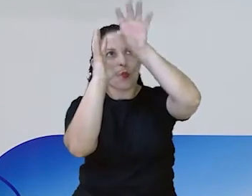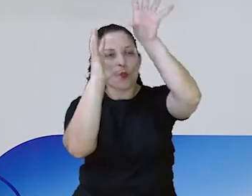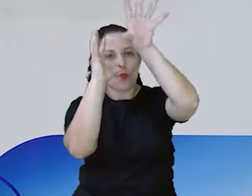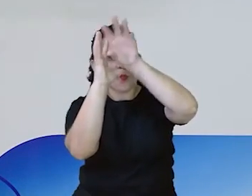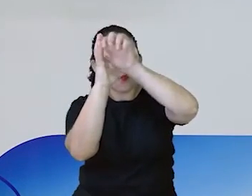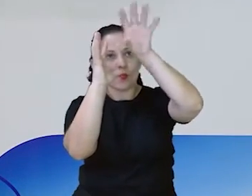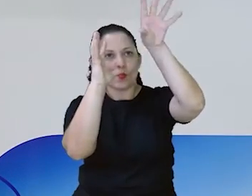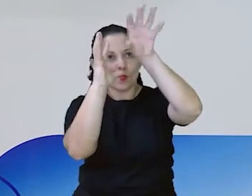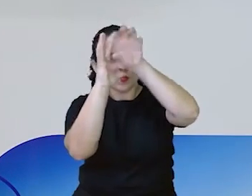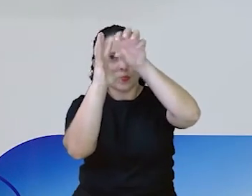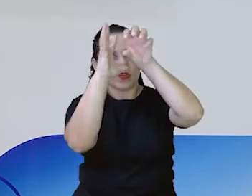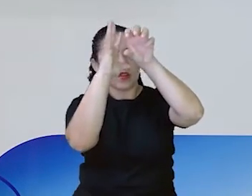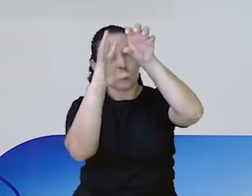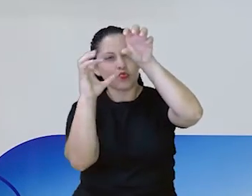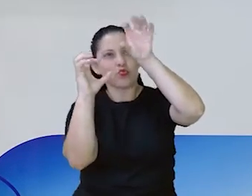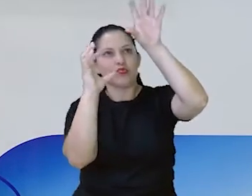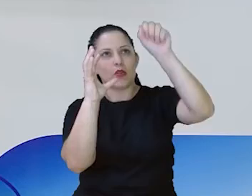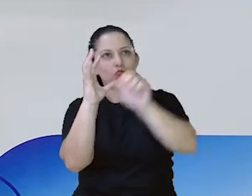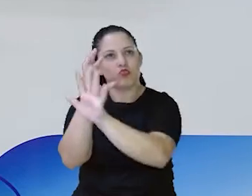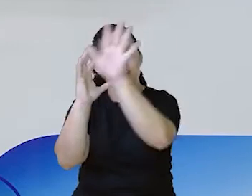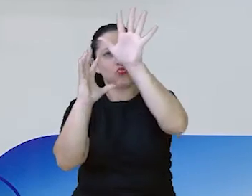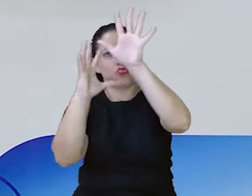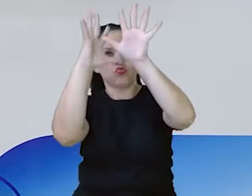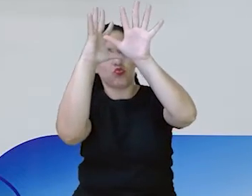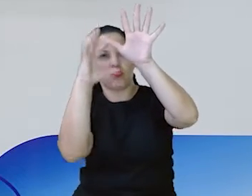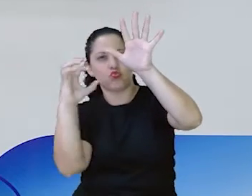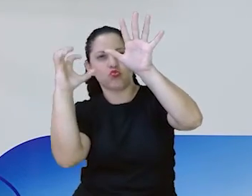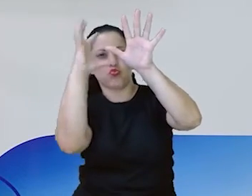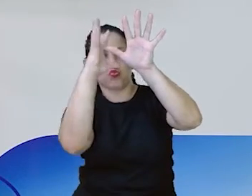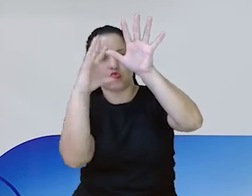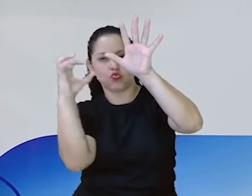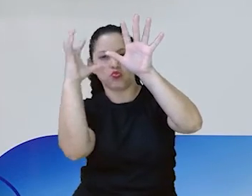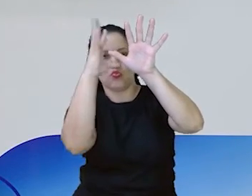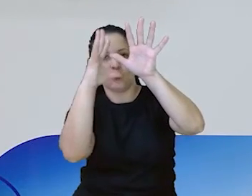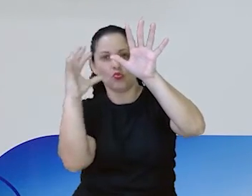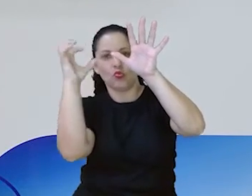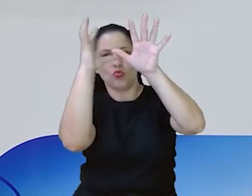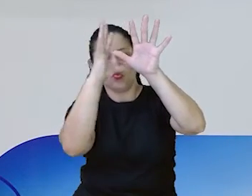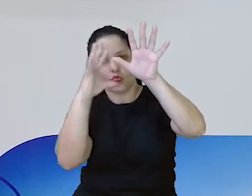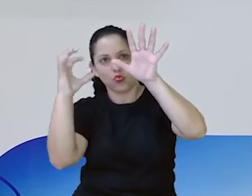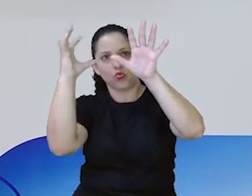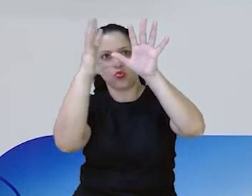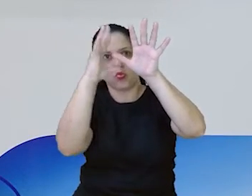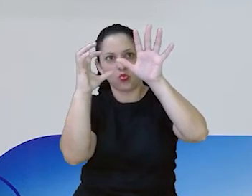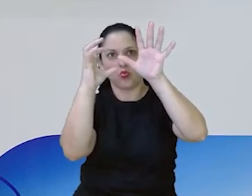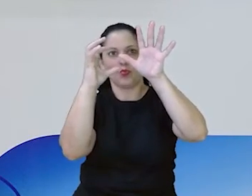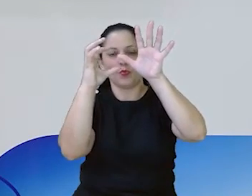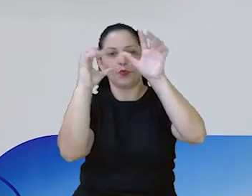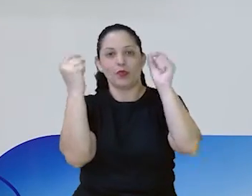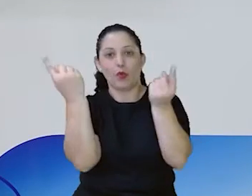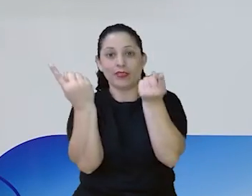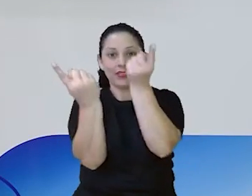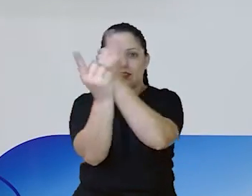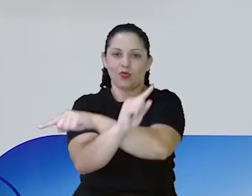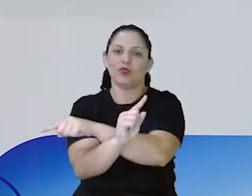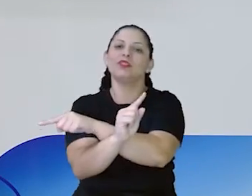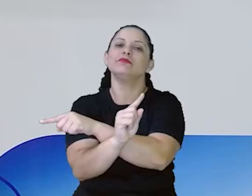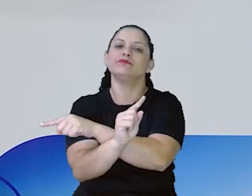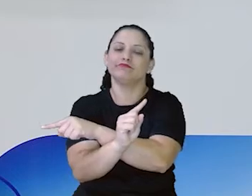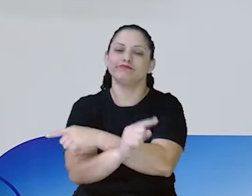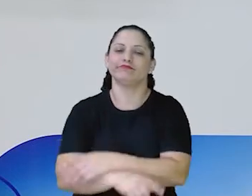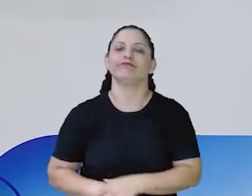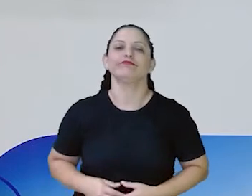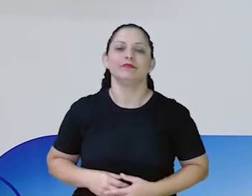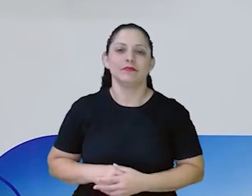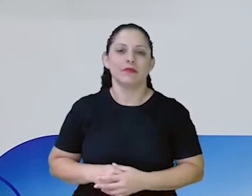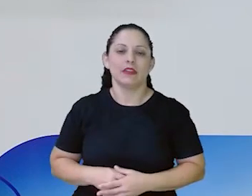o oxigênio, que é o que a gente precisa. Então, existe uma troca aí. Se você pensar que no mundo inteiro, se a gente